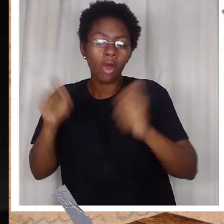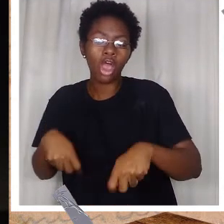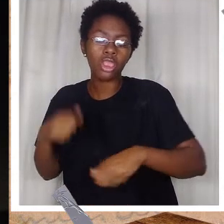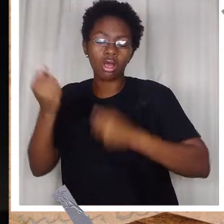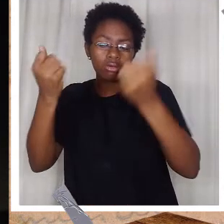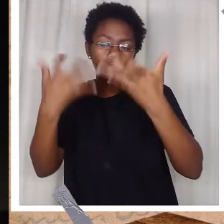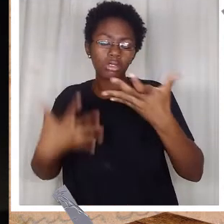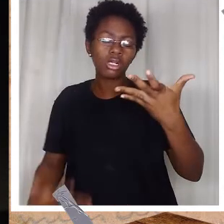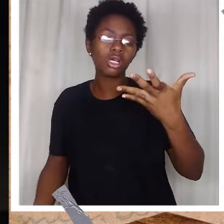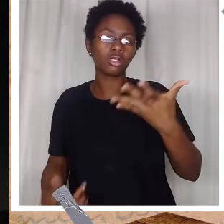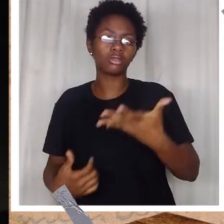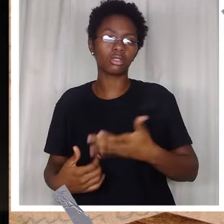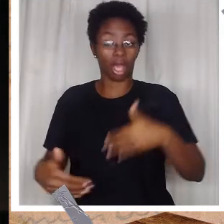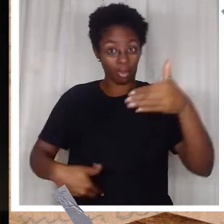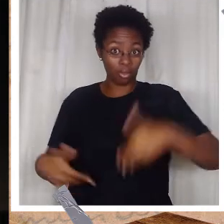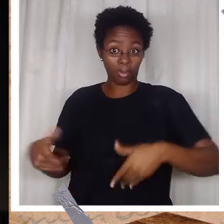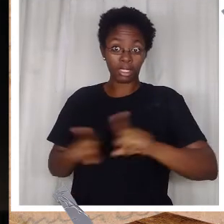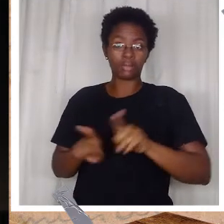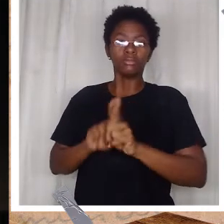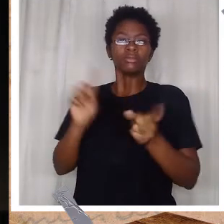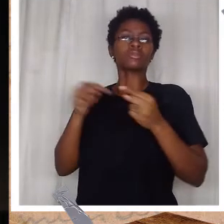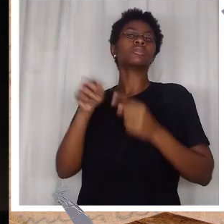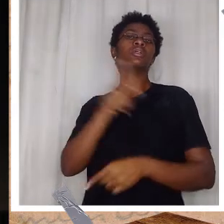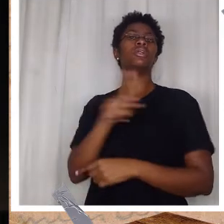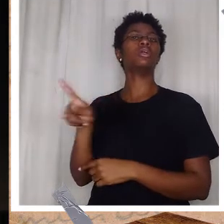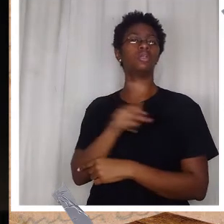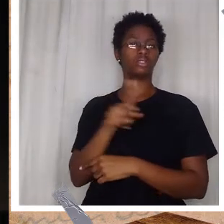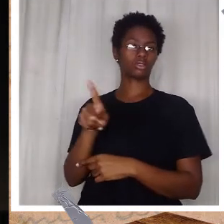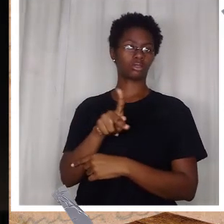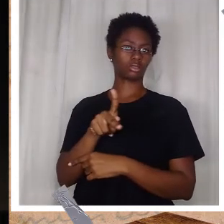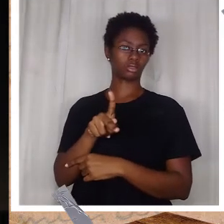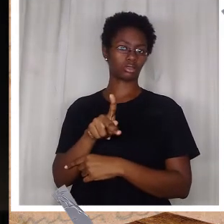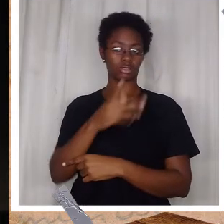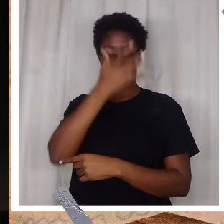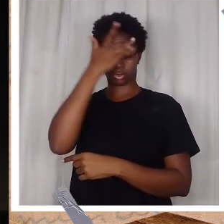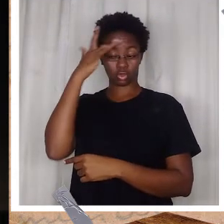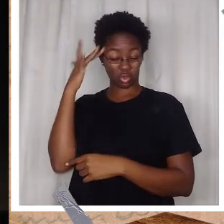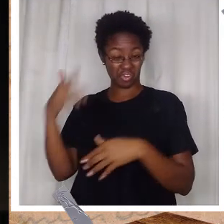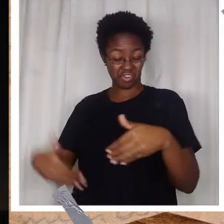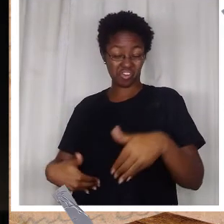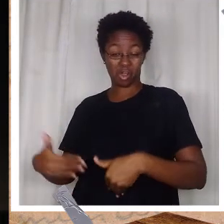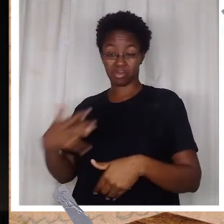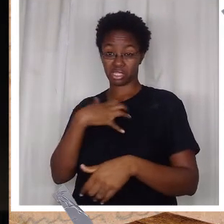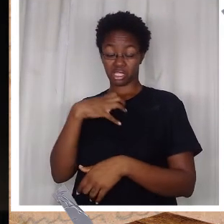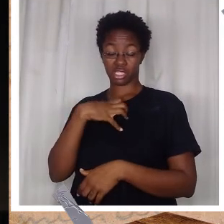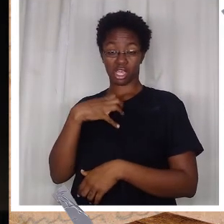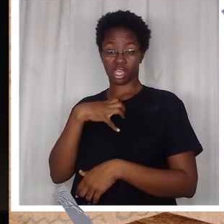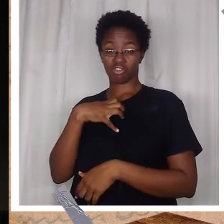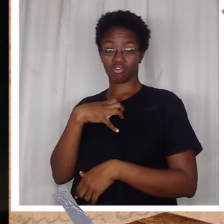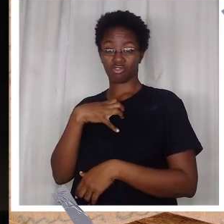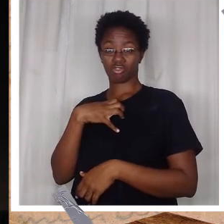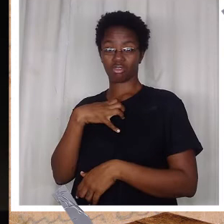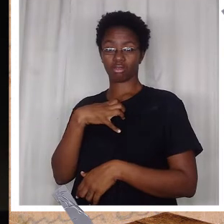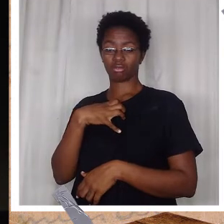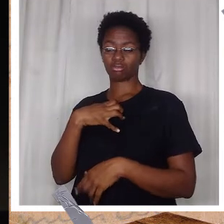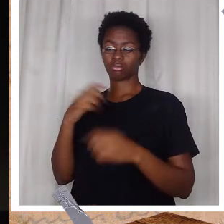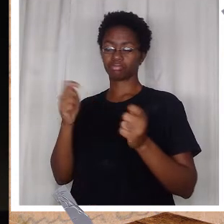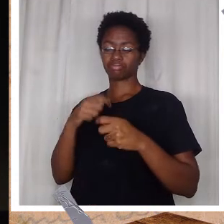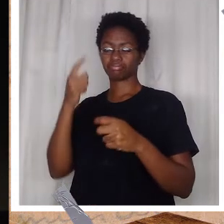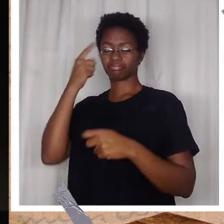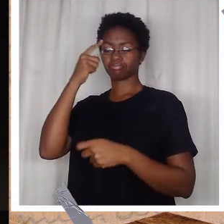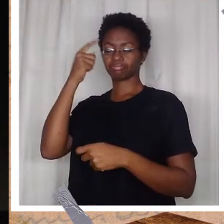A fome também é professora. Quem passa fome aprende a pensar no